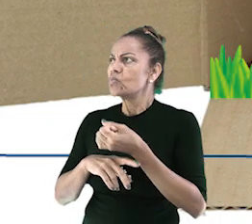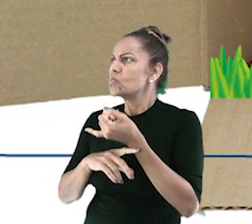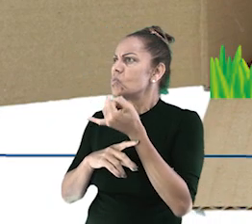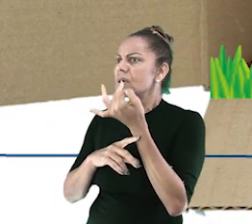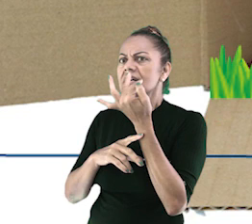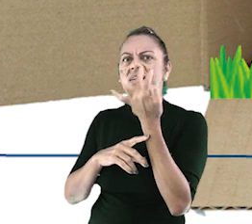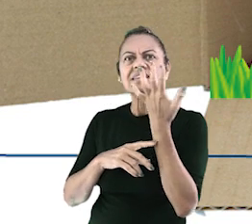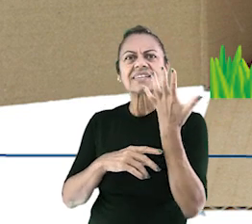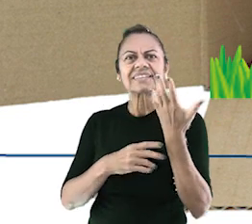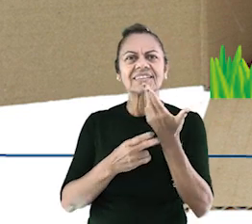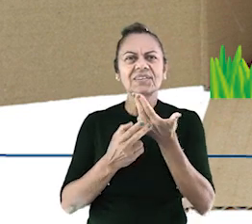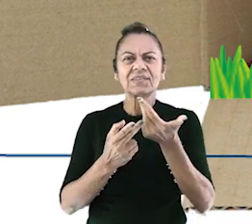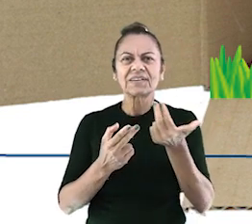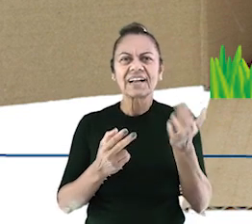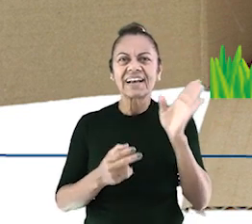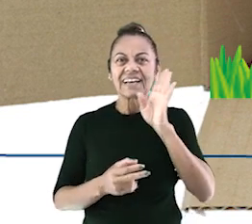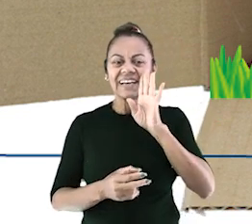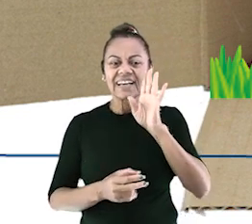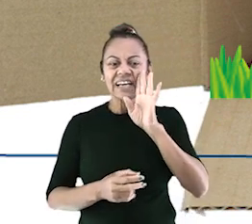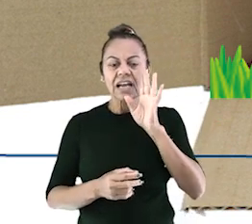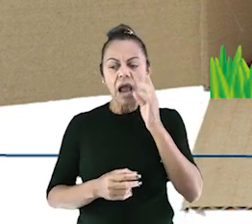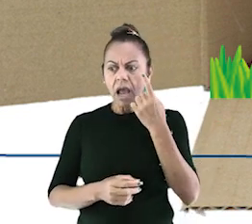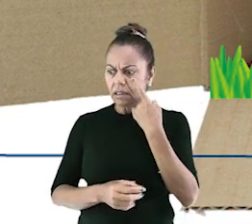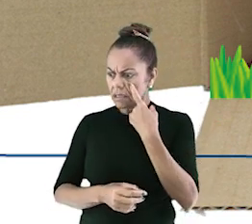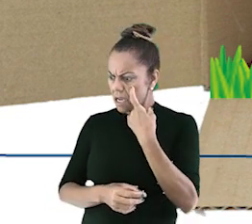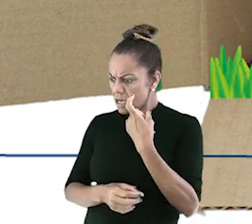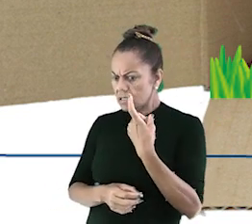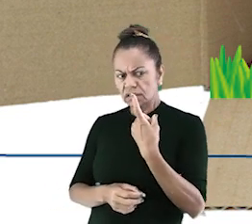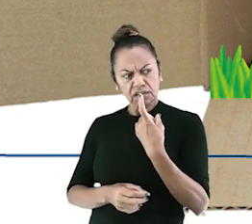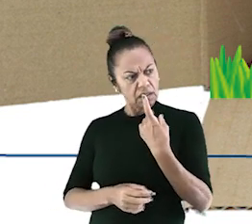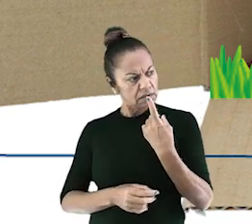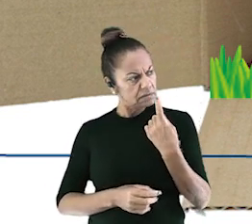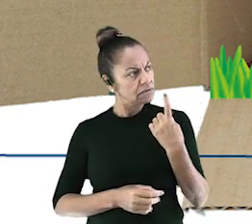crianças, quanta coisa legal e